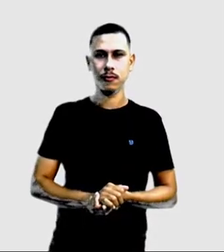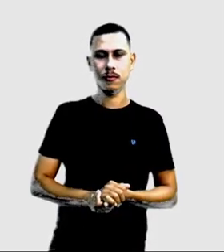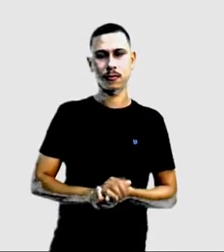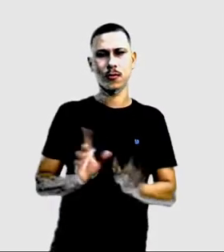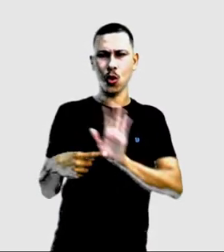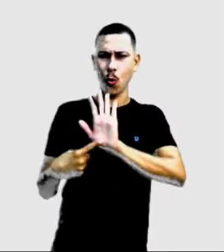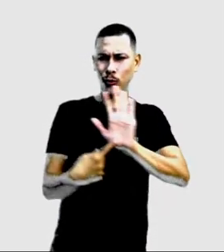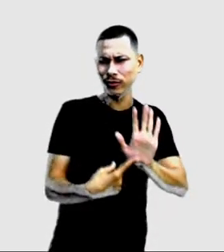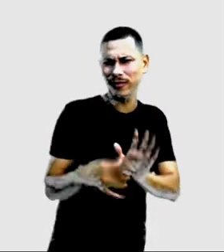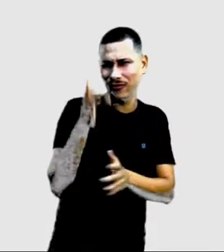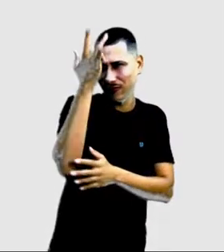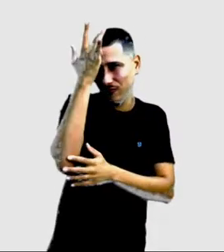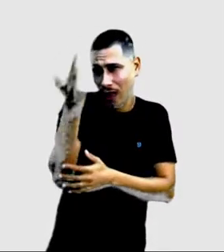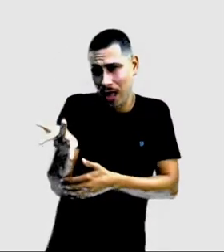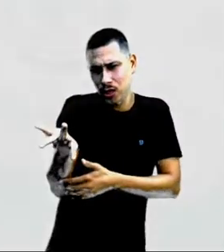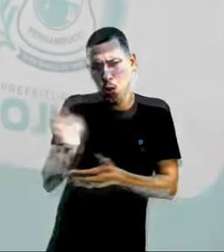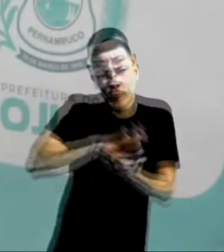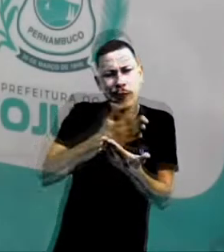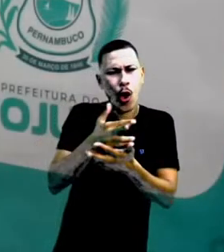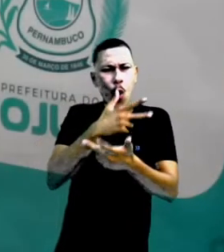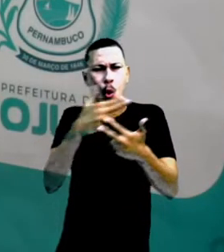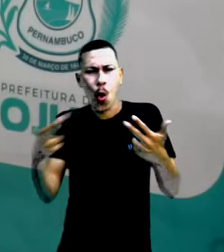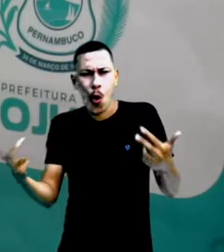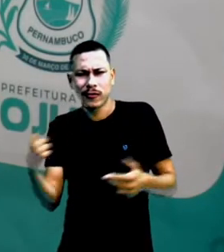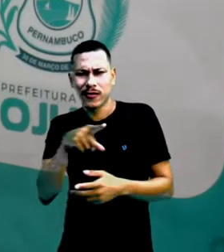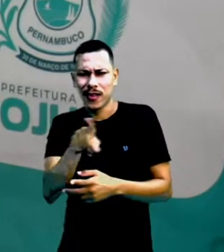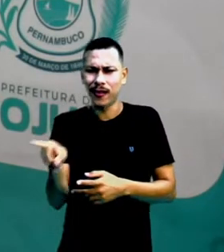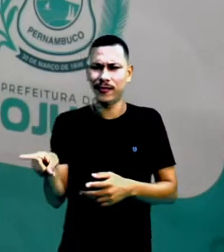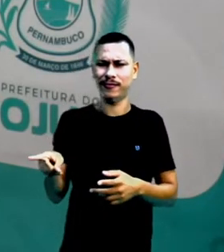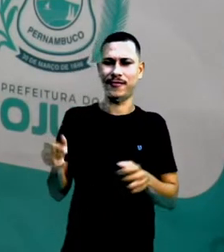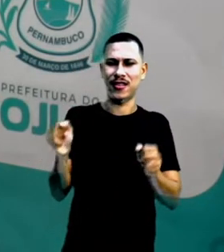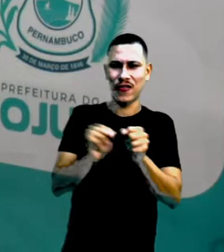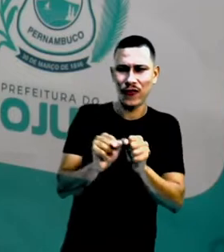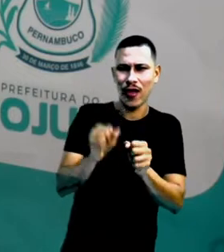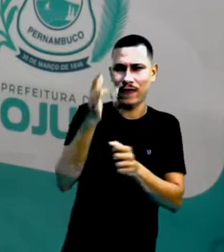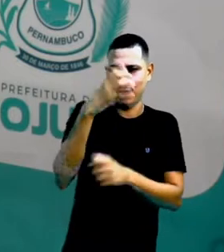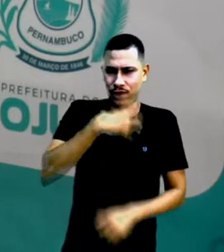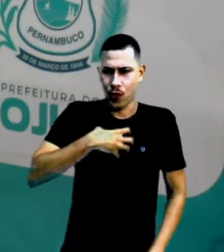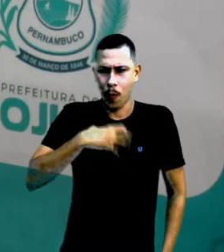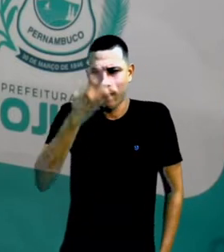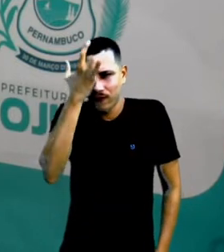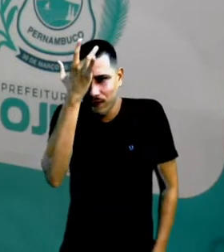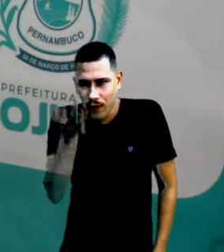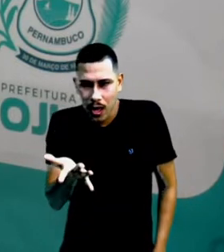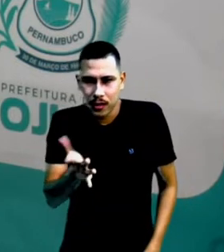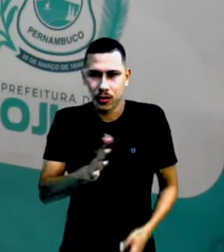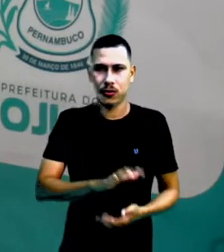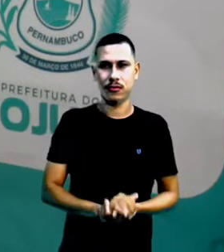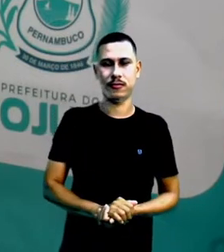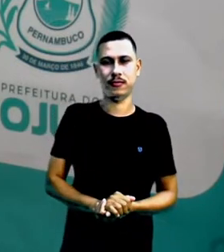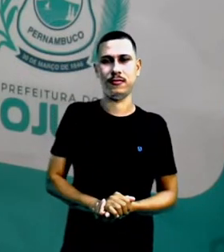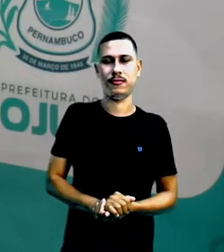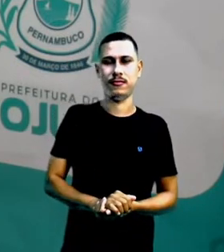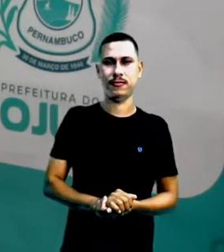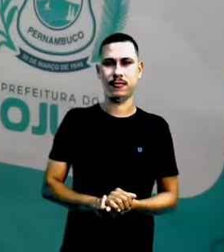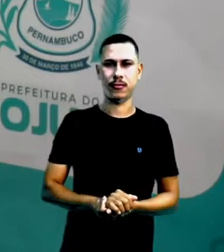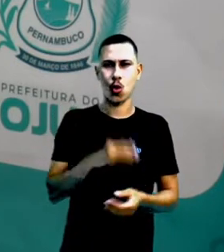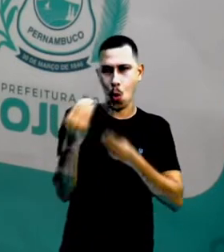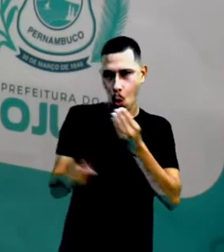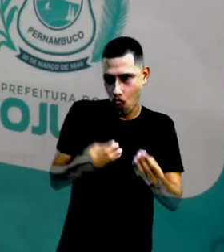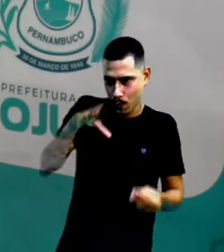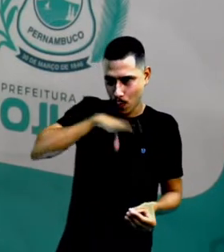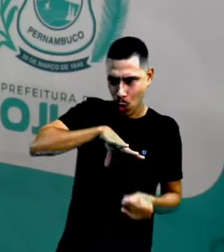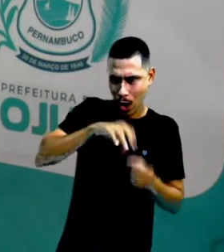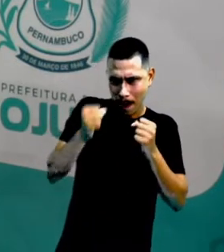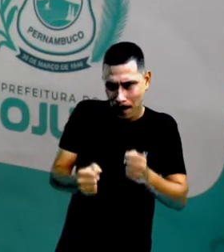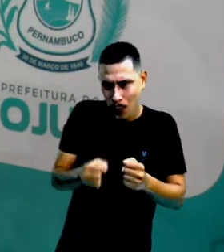fácil demais. Algo que você tira de letra e que a gente fala no português mamão com açúcar. Que eu nunca entendi